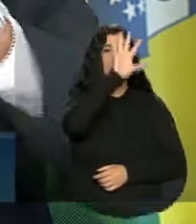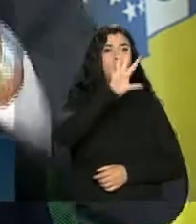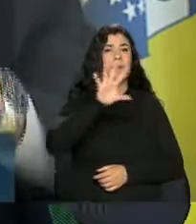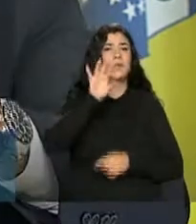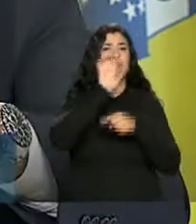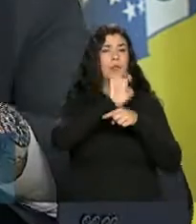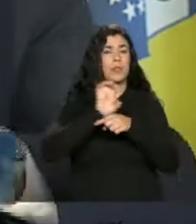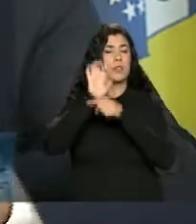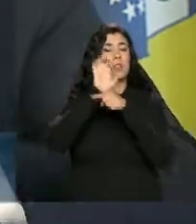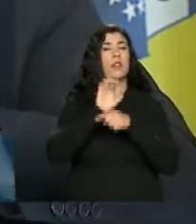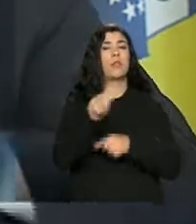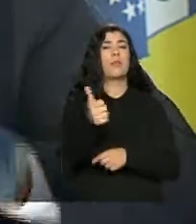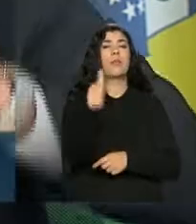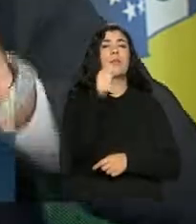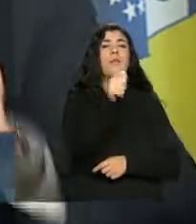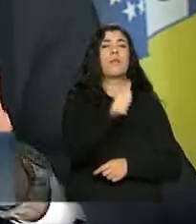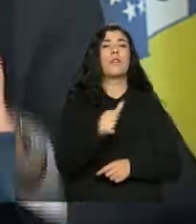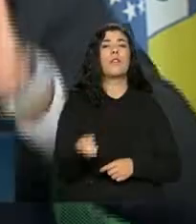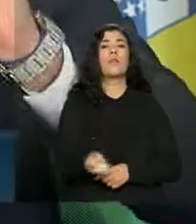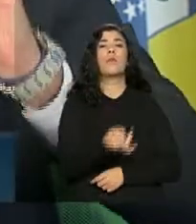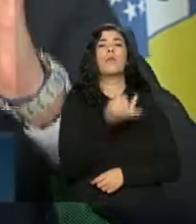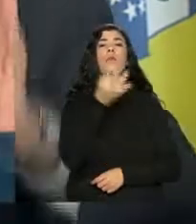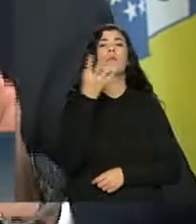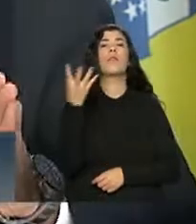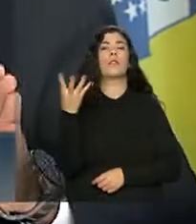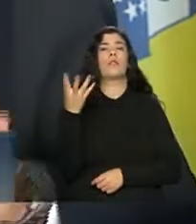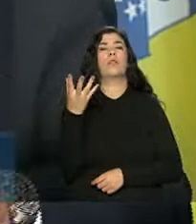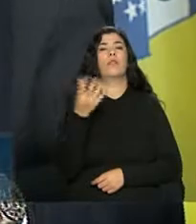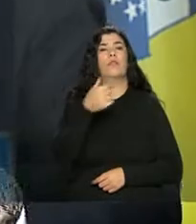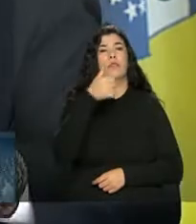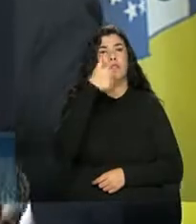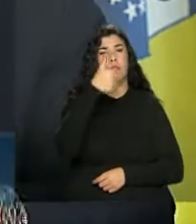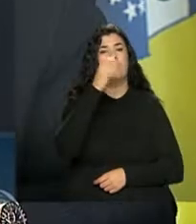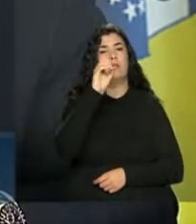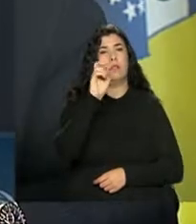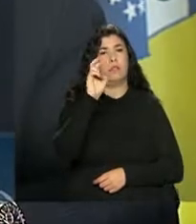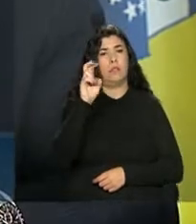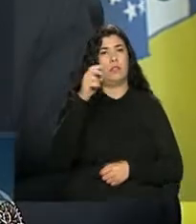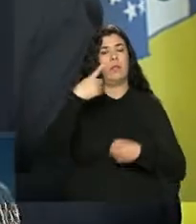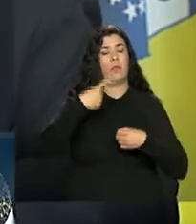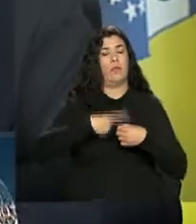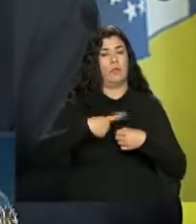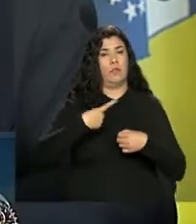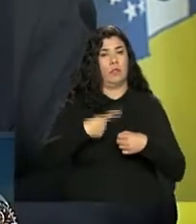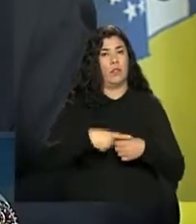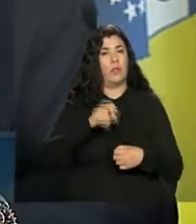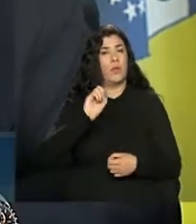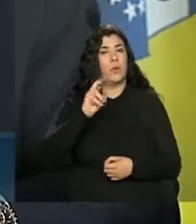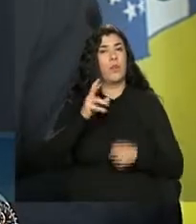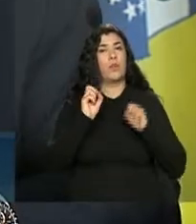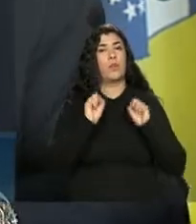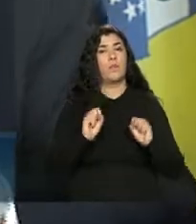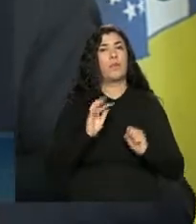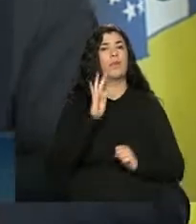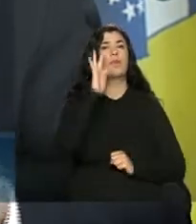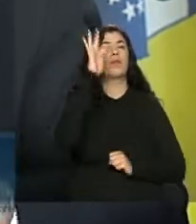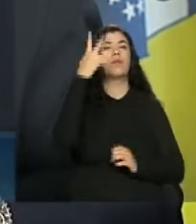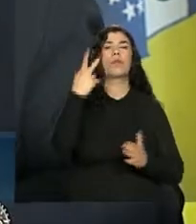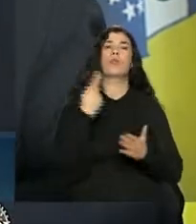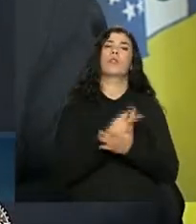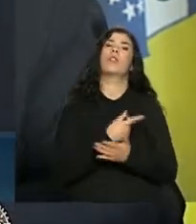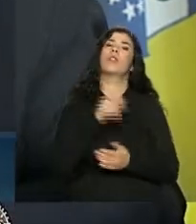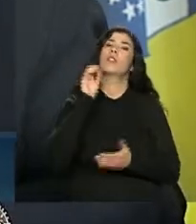dentro de uma avaliação A 105 cidades que ou estão em colapso que poderão estar em